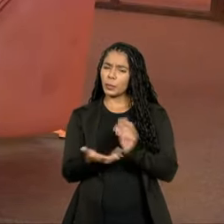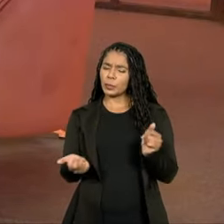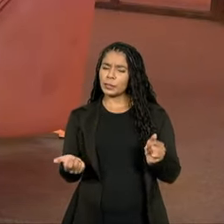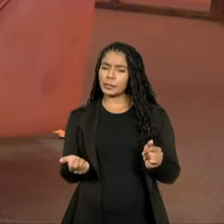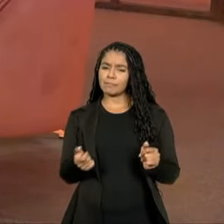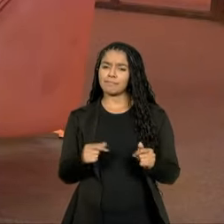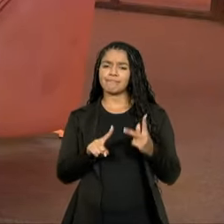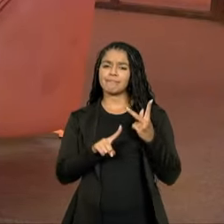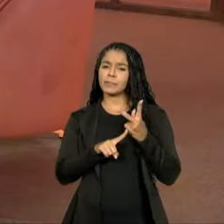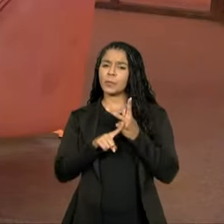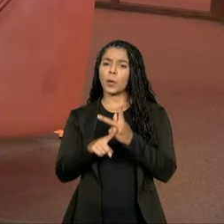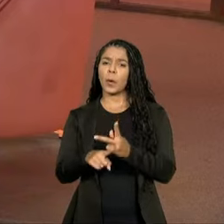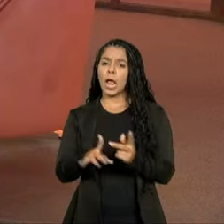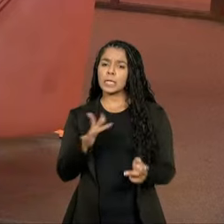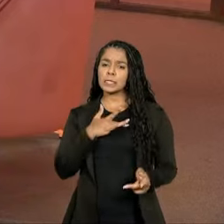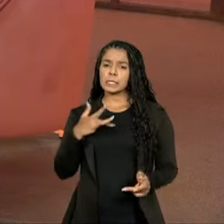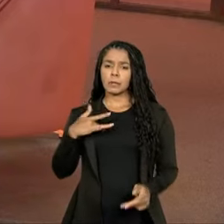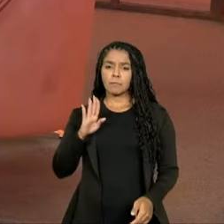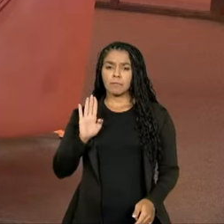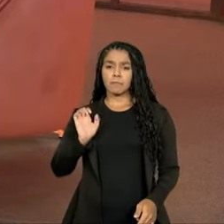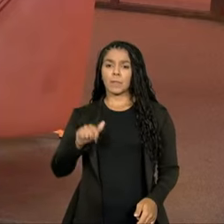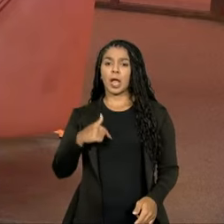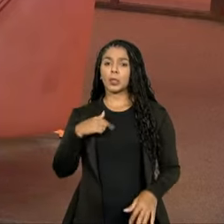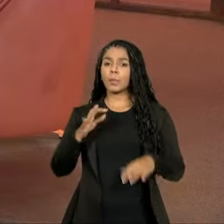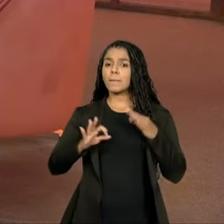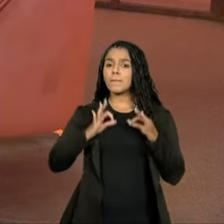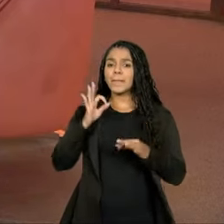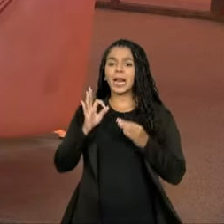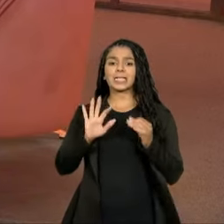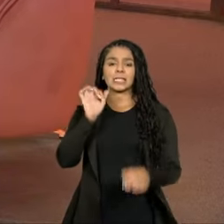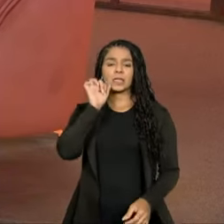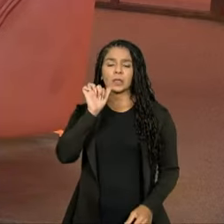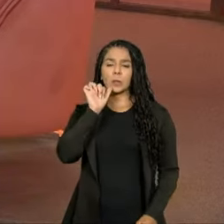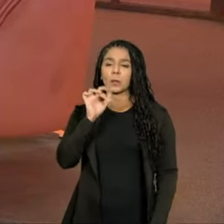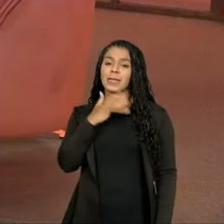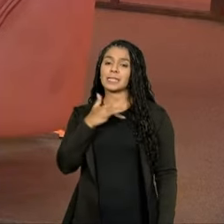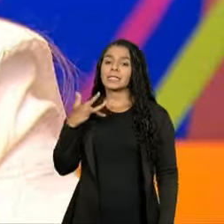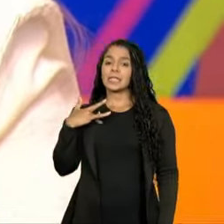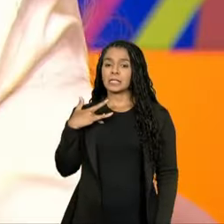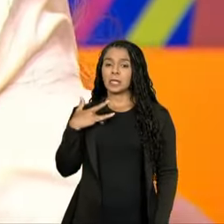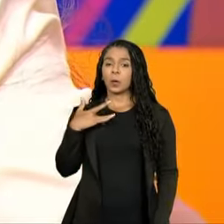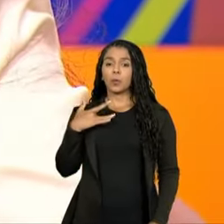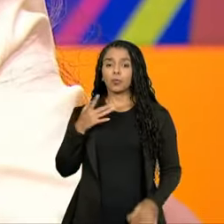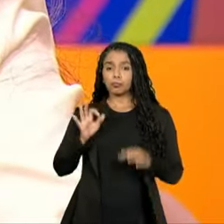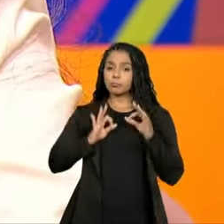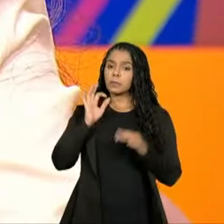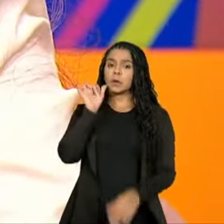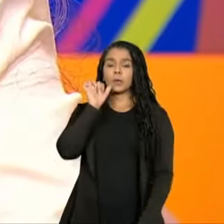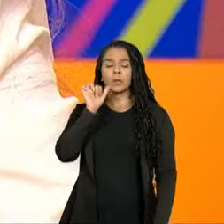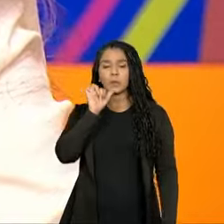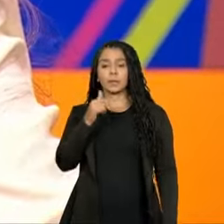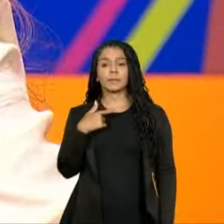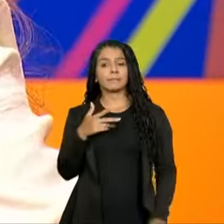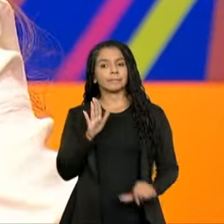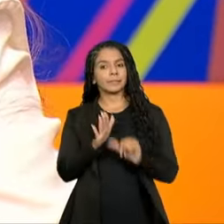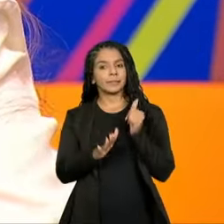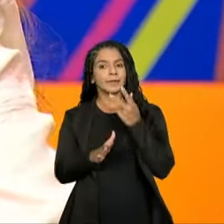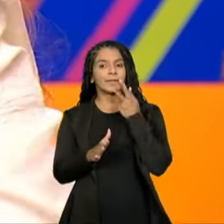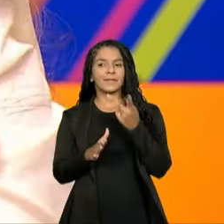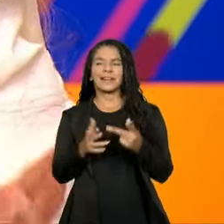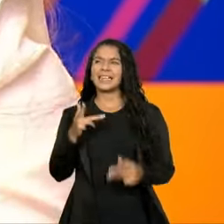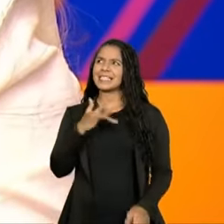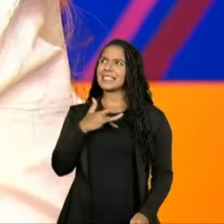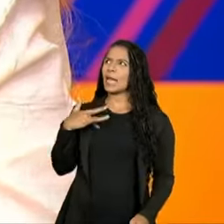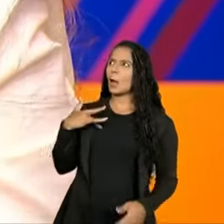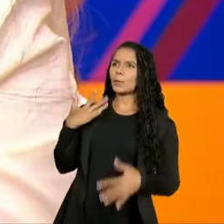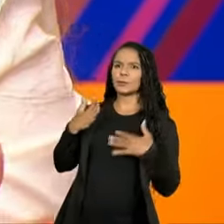na busca do bem-estar, do prazer íntimo, da saúde íntima das mulheres? Bom, primeiro, boa tarde. Você viu que eu falei saúde e prazer ao mesmo tempo?